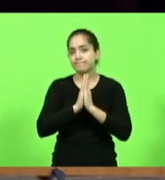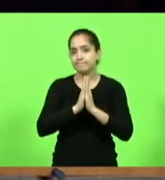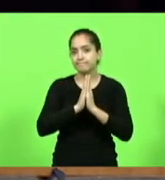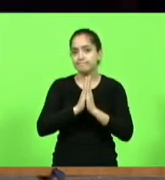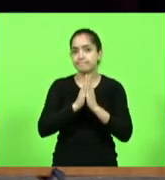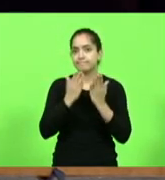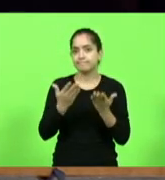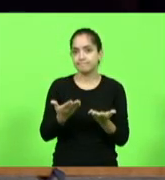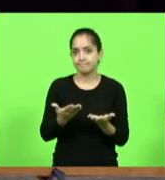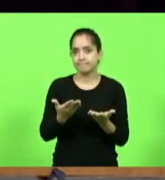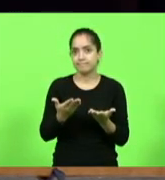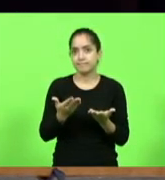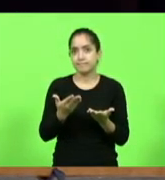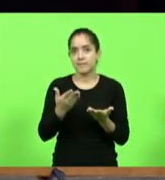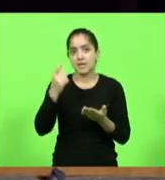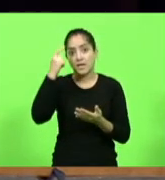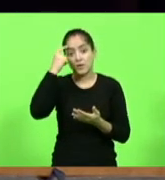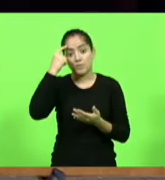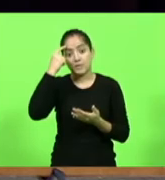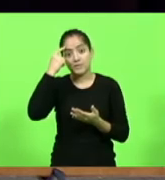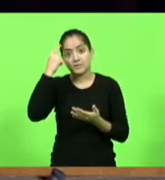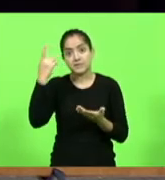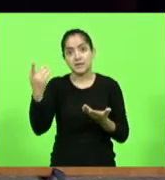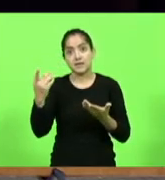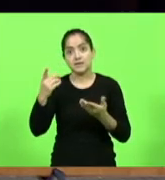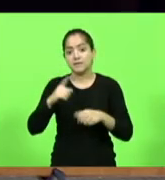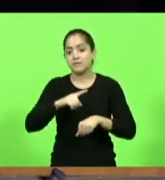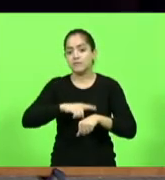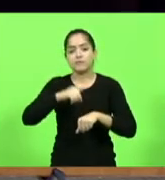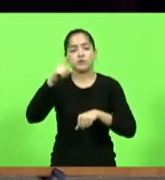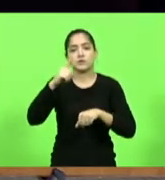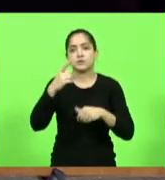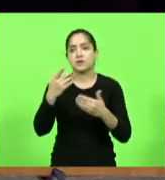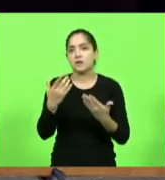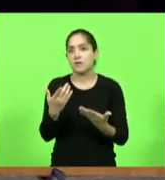que eu achava que seria automático, como foi a queda da energia,